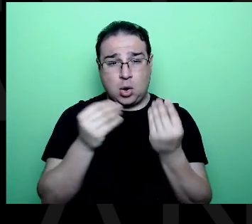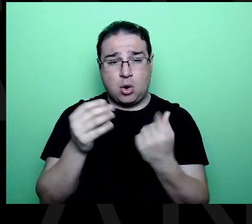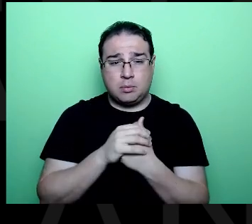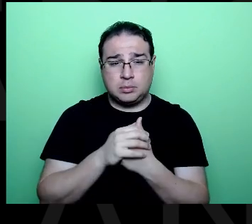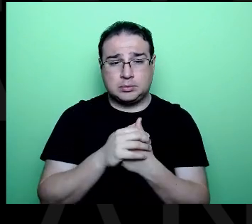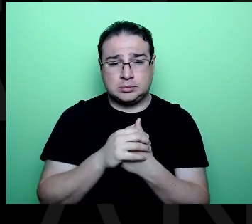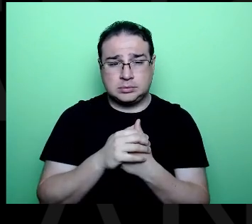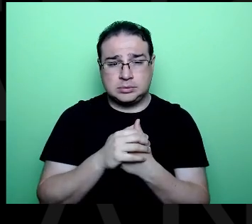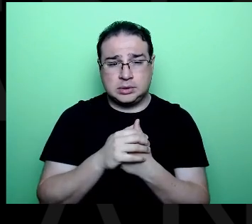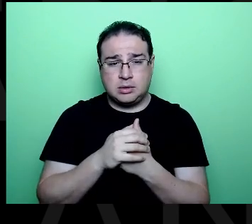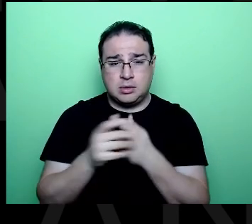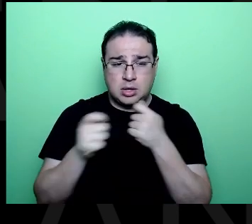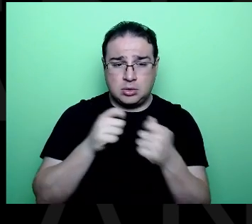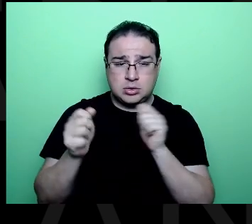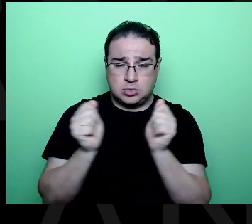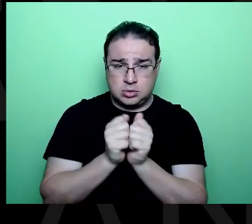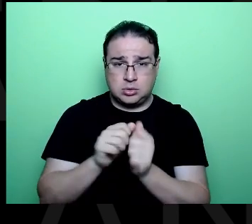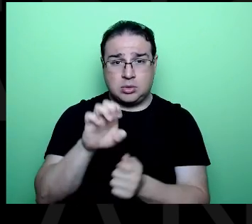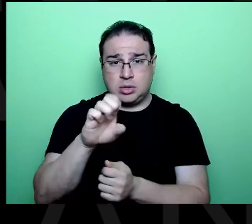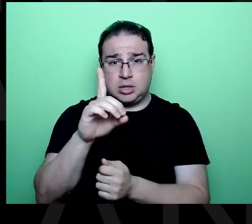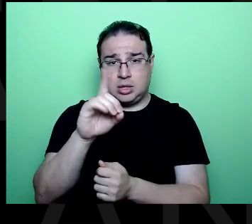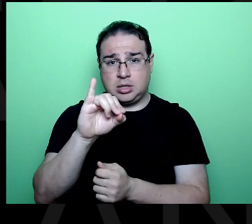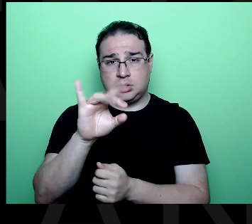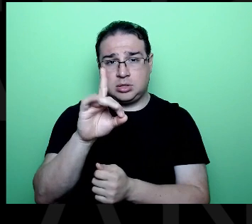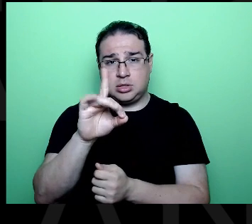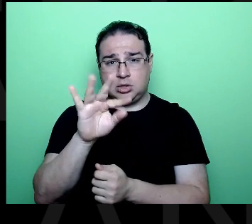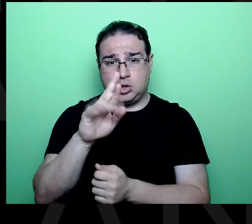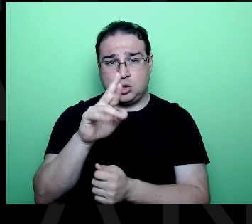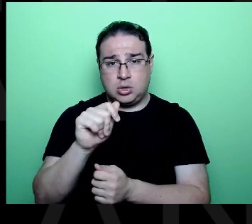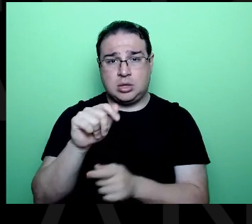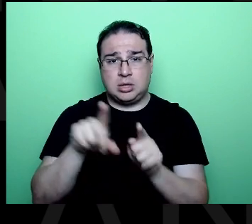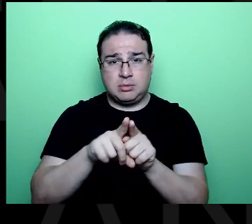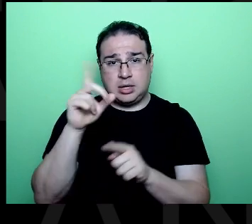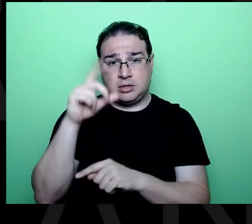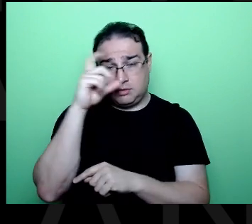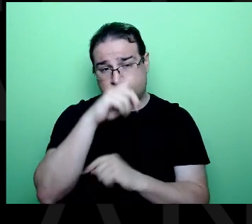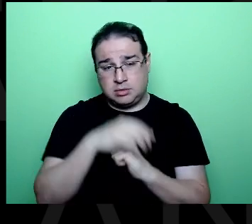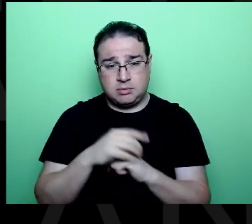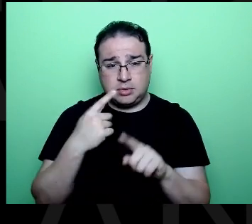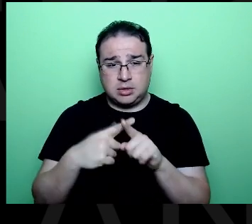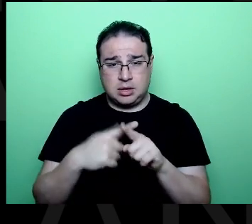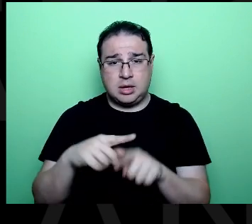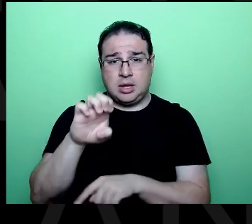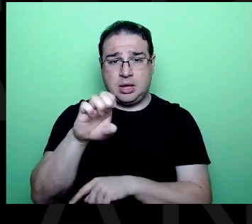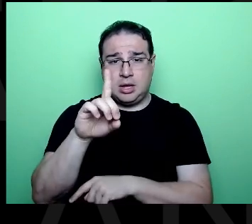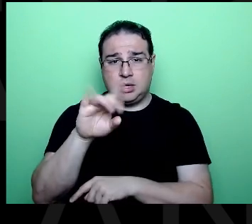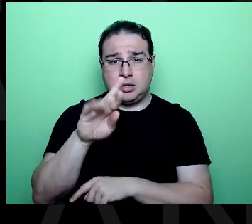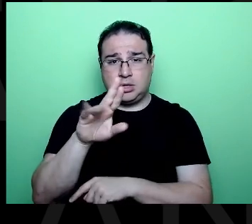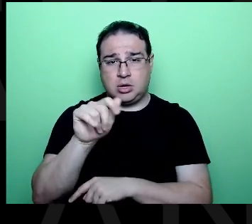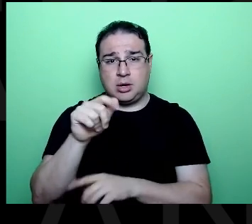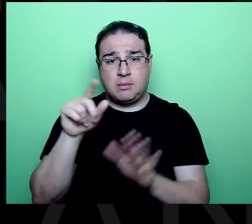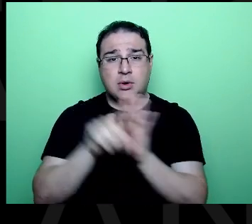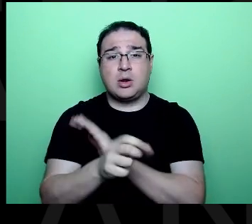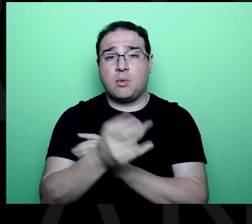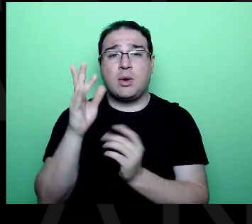dificuldade para negociar com a editora também, que é difícil, porque o editor, a primeira coisa que pergunta é